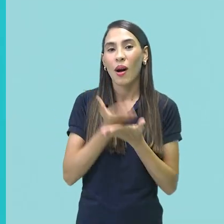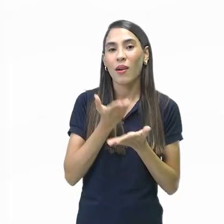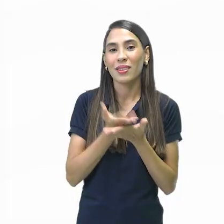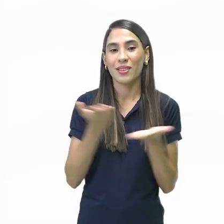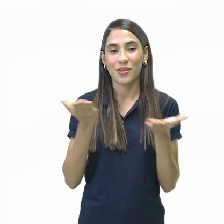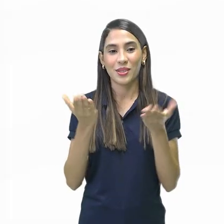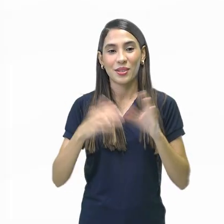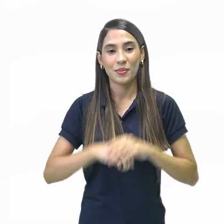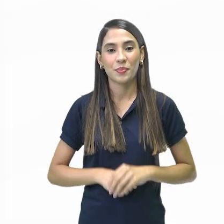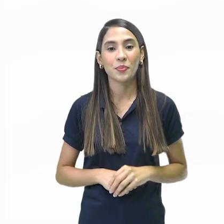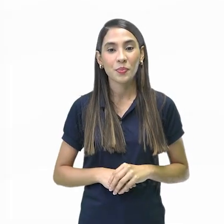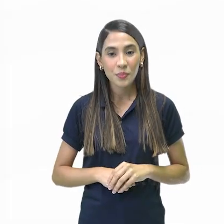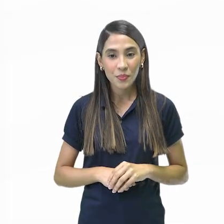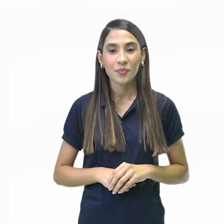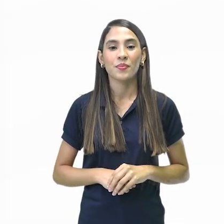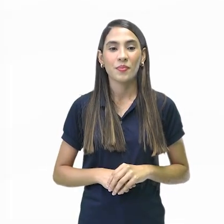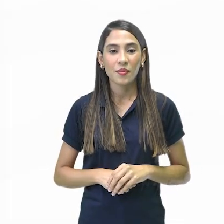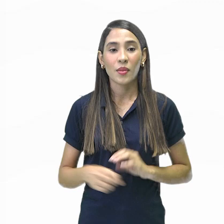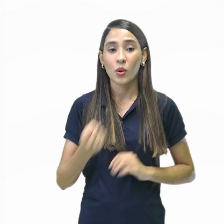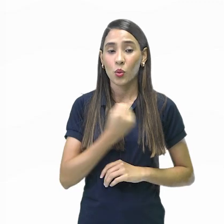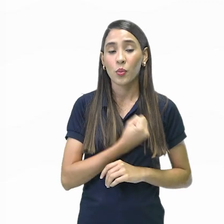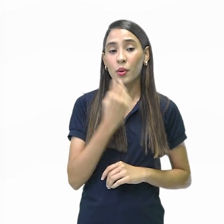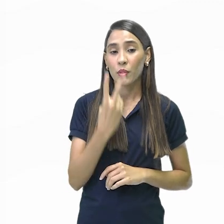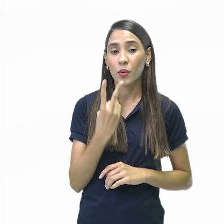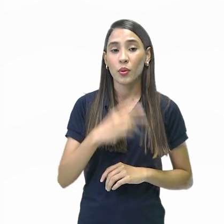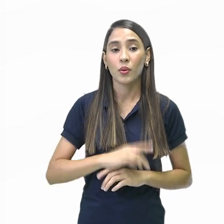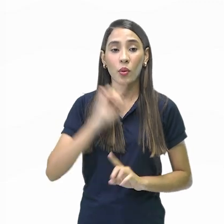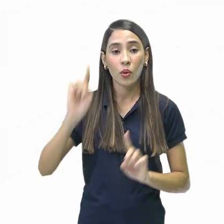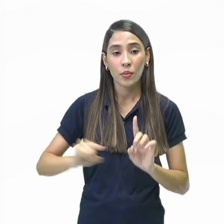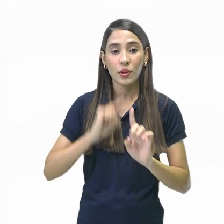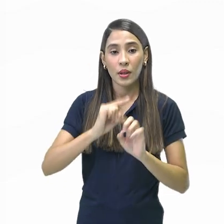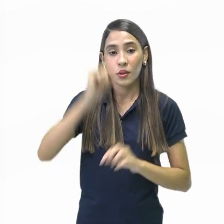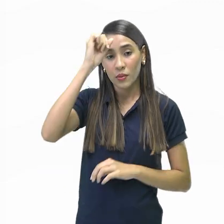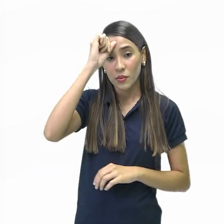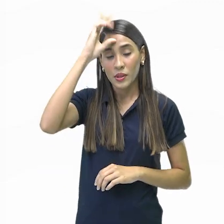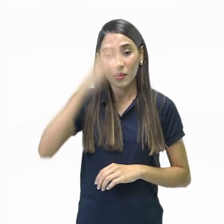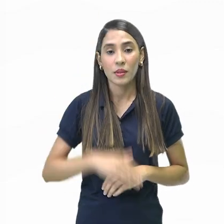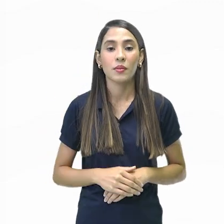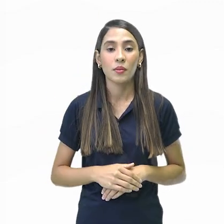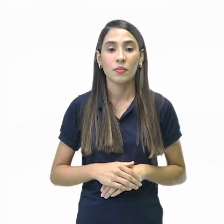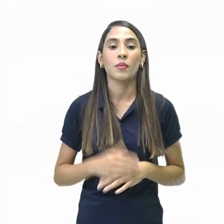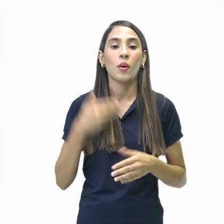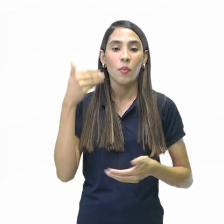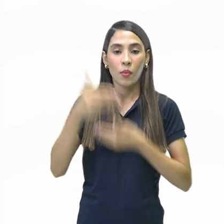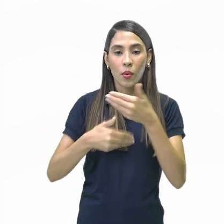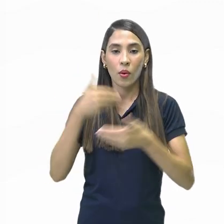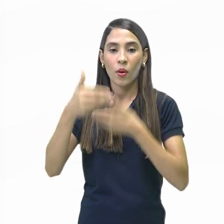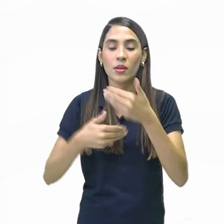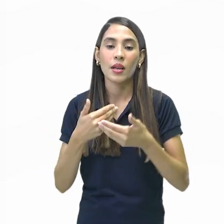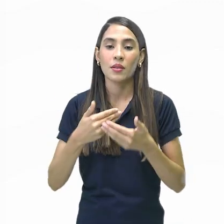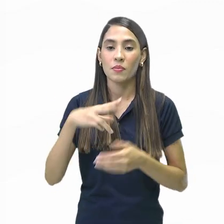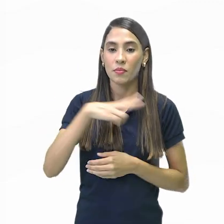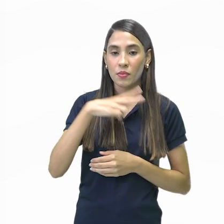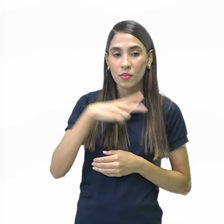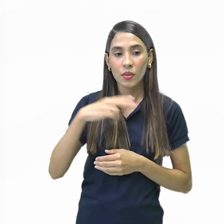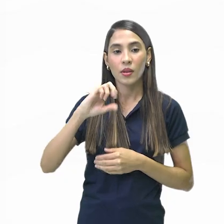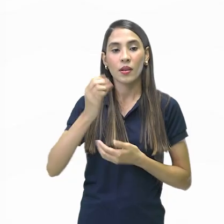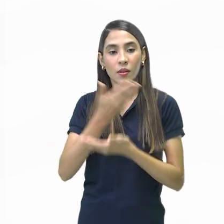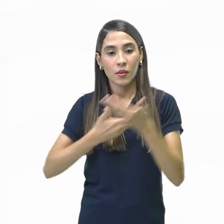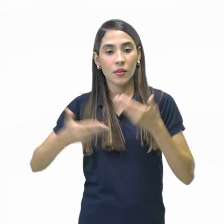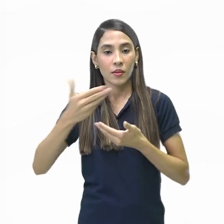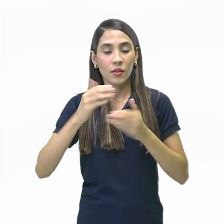de hoje? Muito bem, aula 2, o nosso objeto de conhecimento. Processos de produção individual